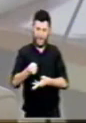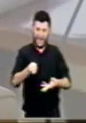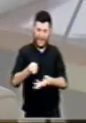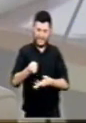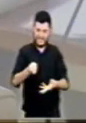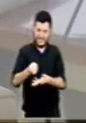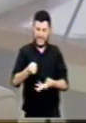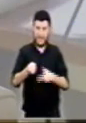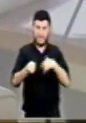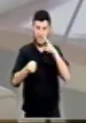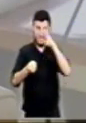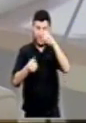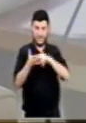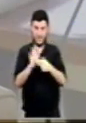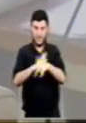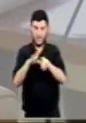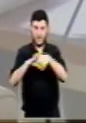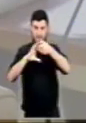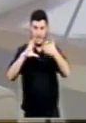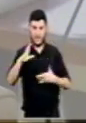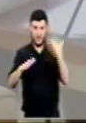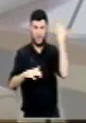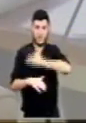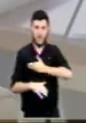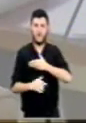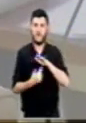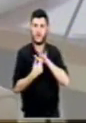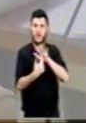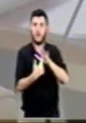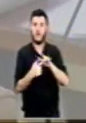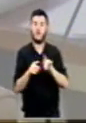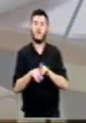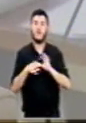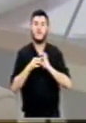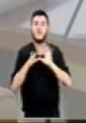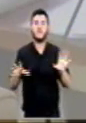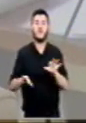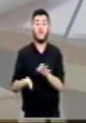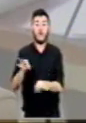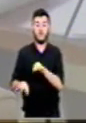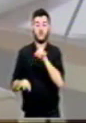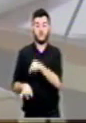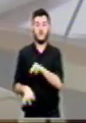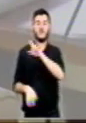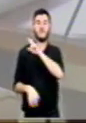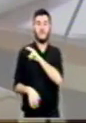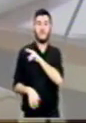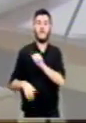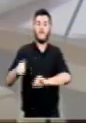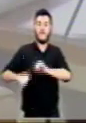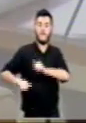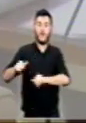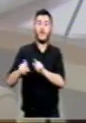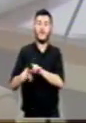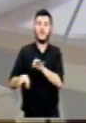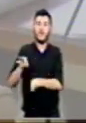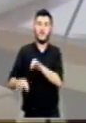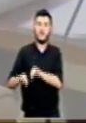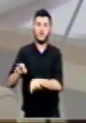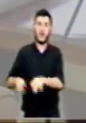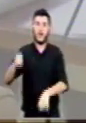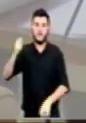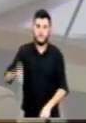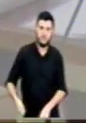os elementos probatórios disponíveis ao juiz da causa antes do cumprimento das medidas questionadas